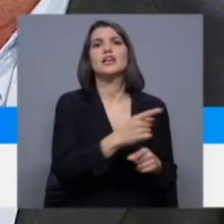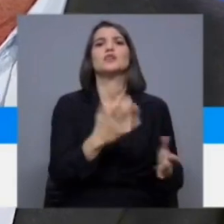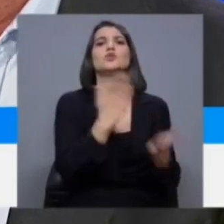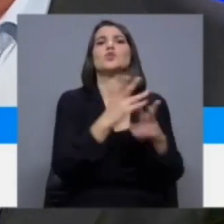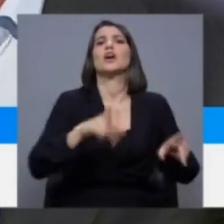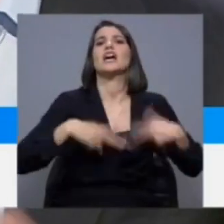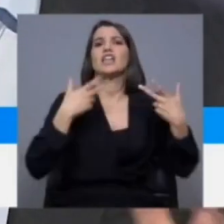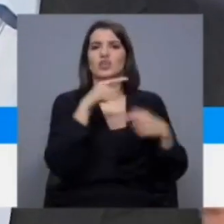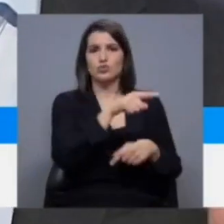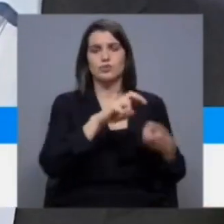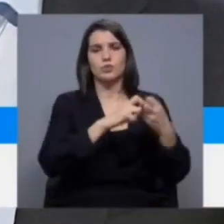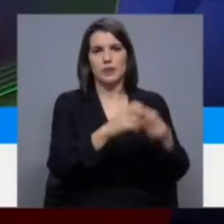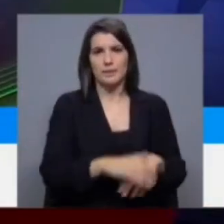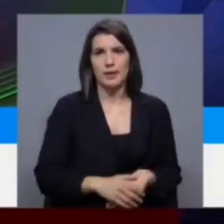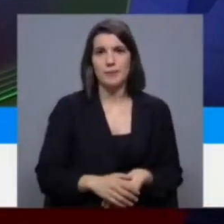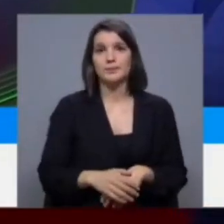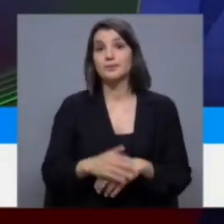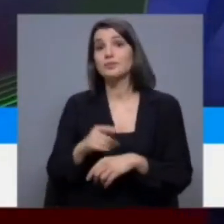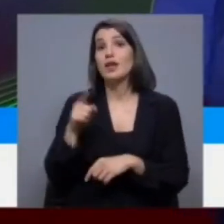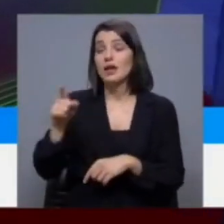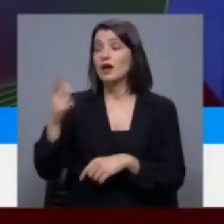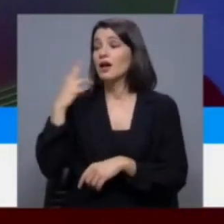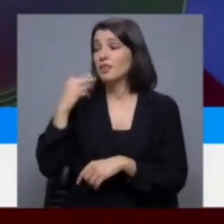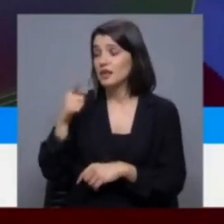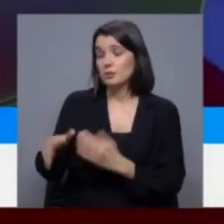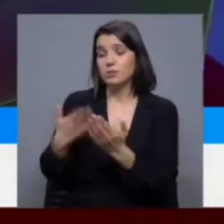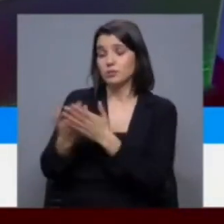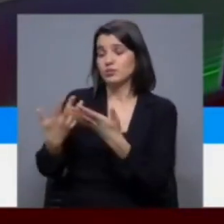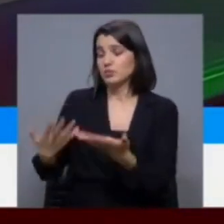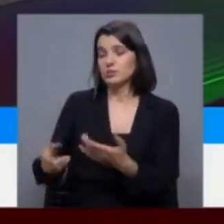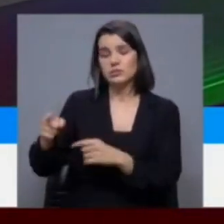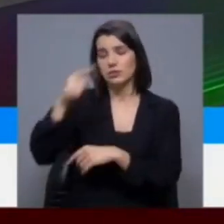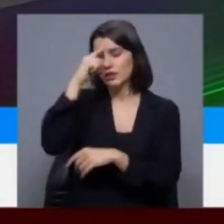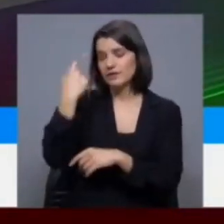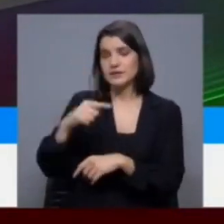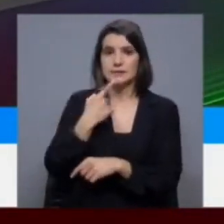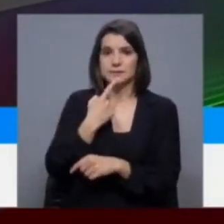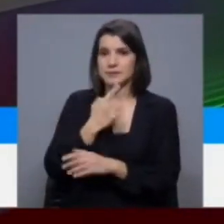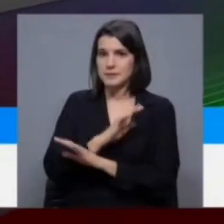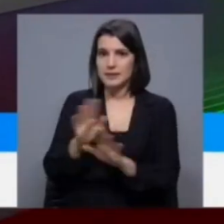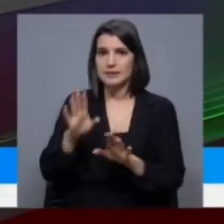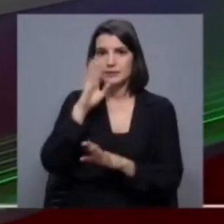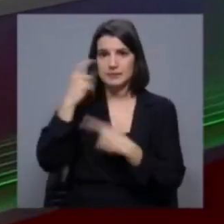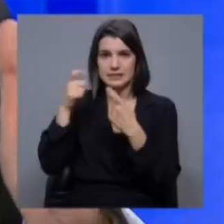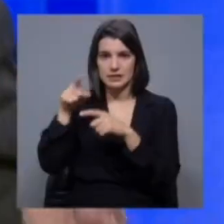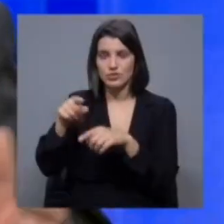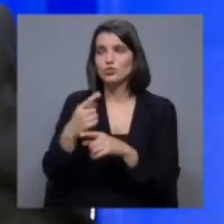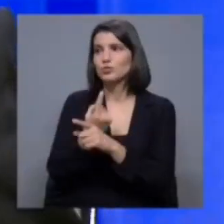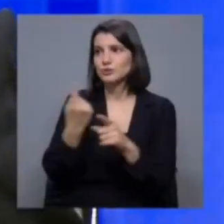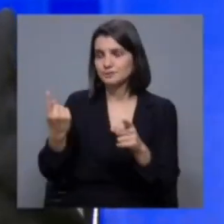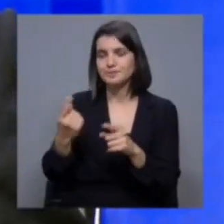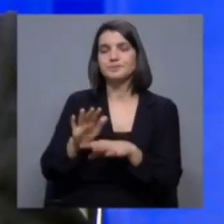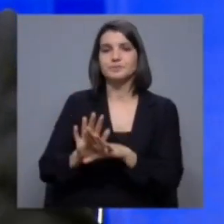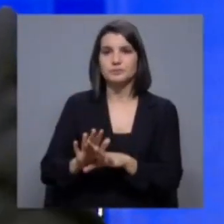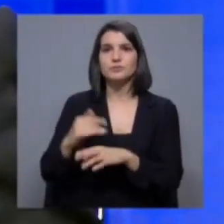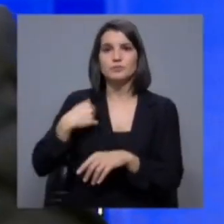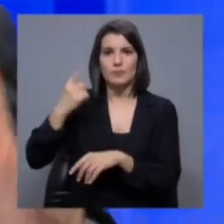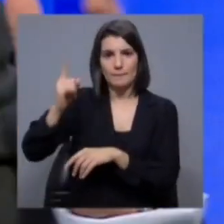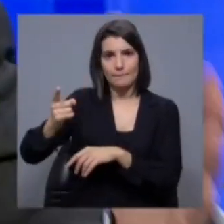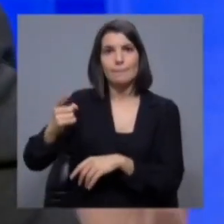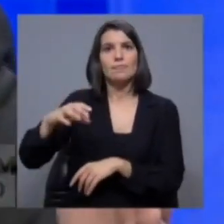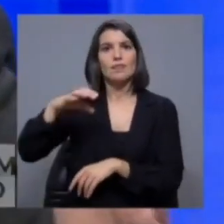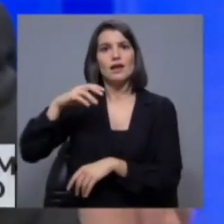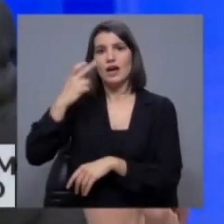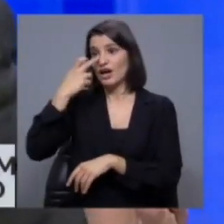região em que eu ver se é que é um problema João contrato acabou por favor é uma coisa que é difícil entender se os pensamentos que é vamos por uma